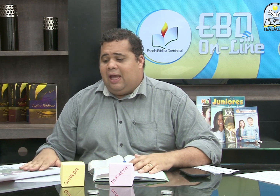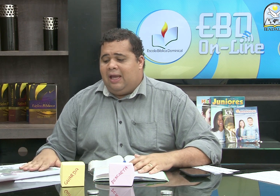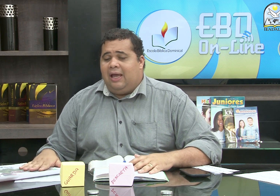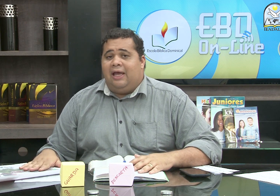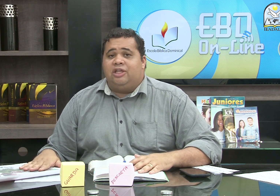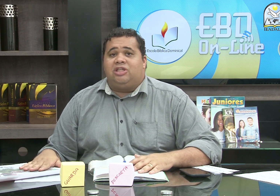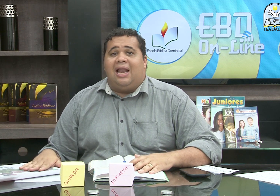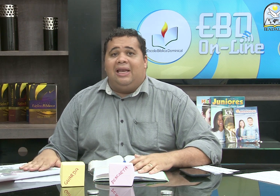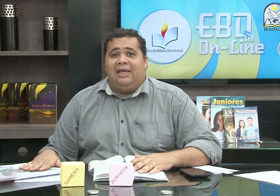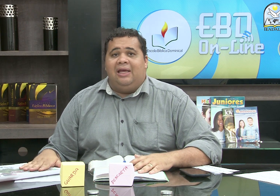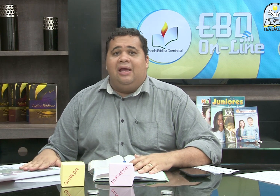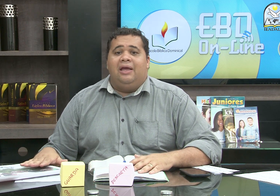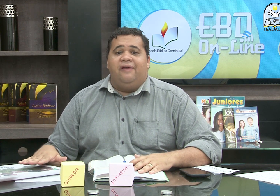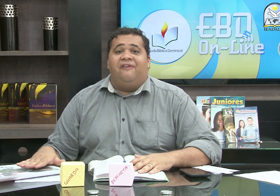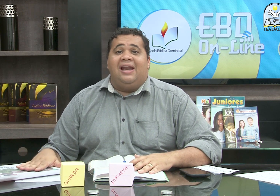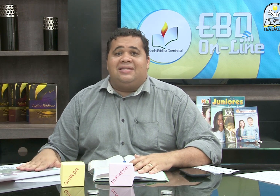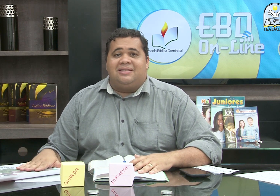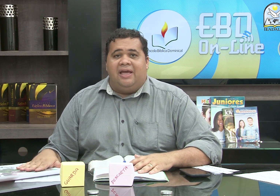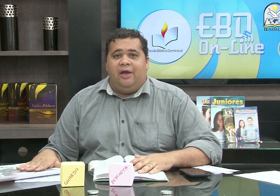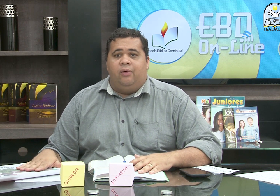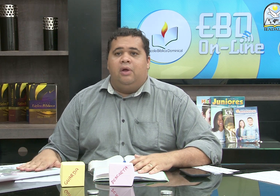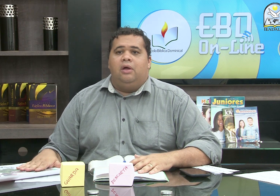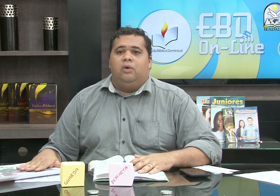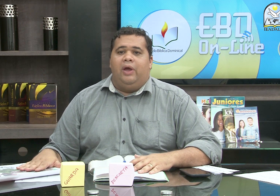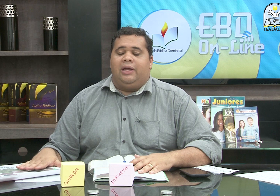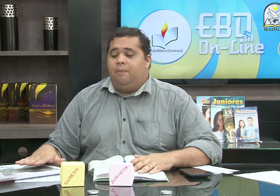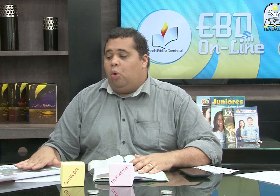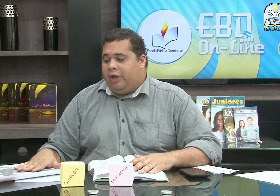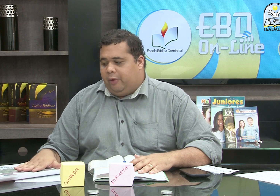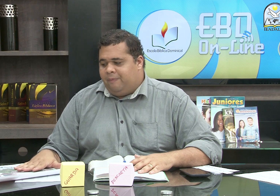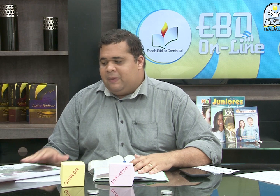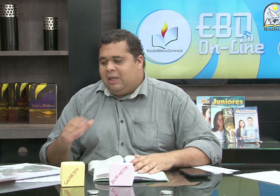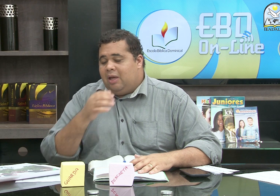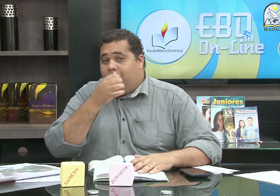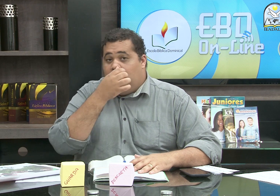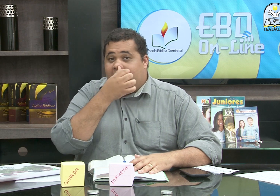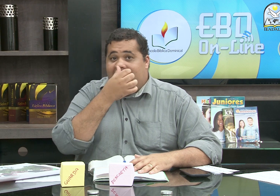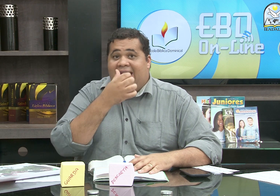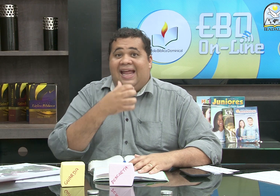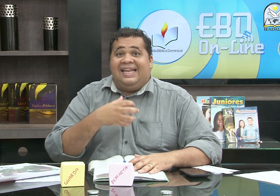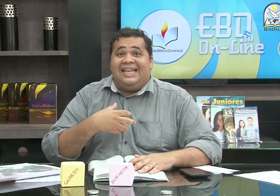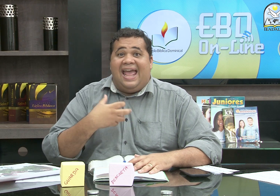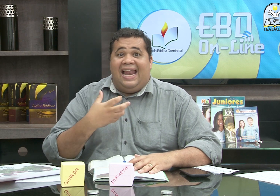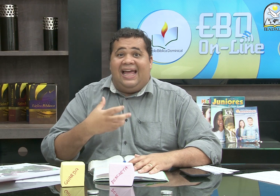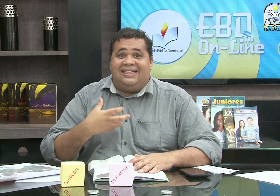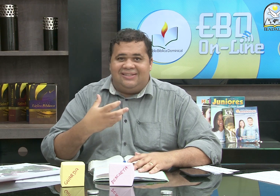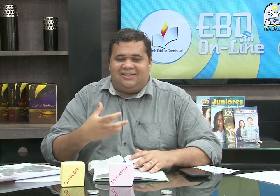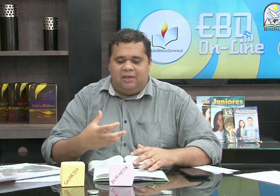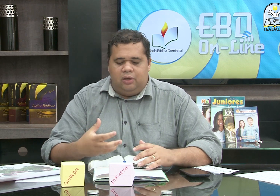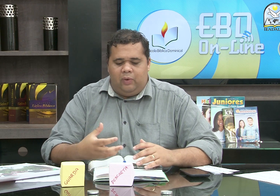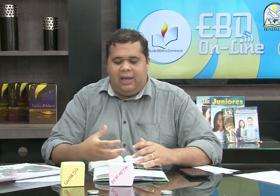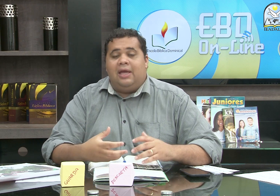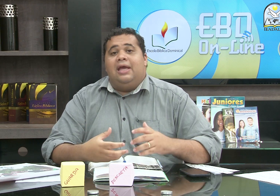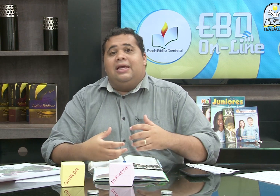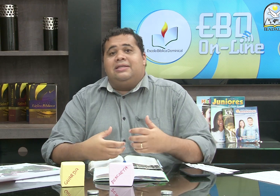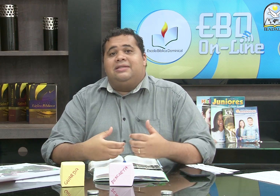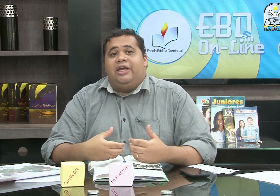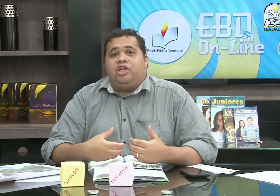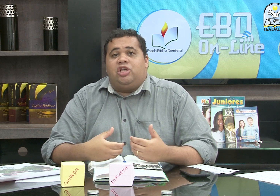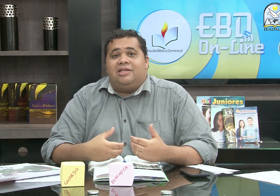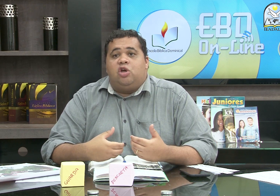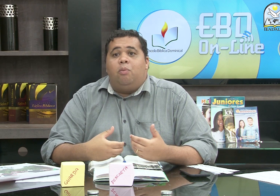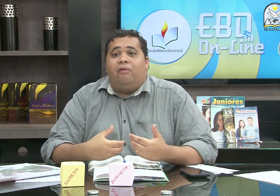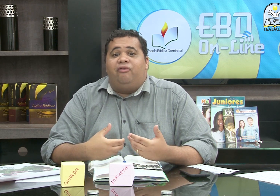eh está ali que faleceu não é que morreu porque nelas não é